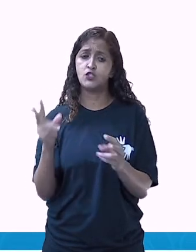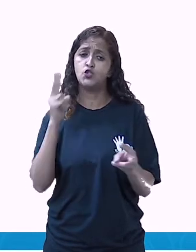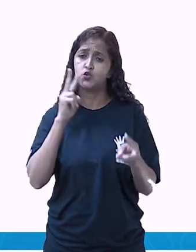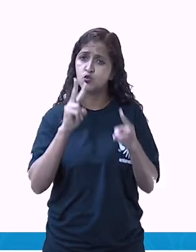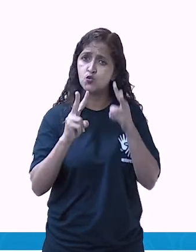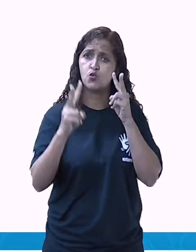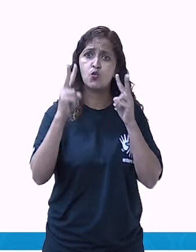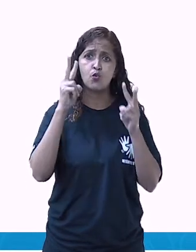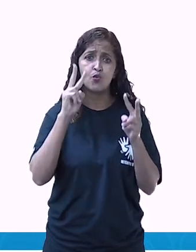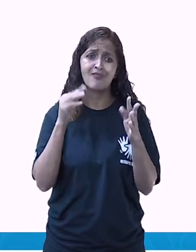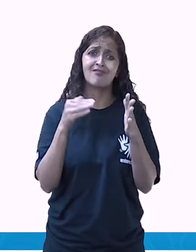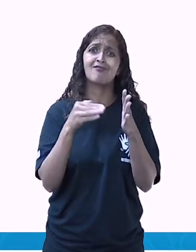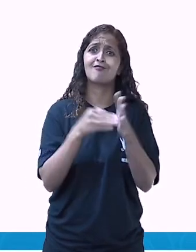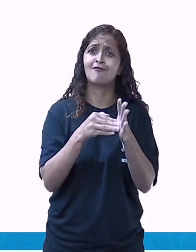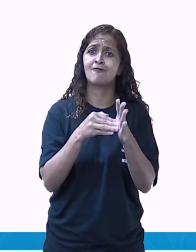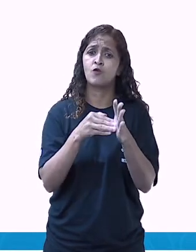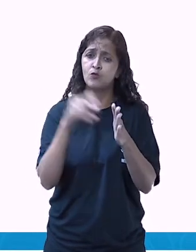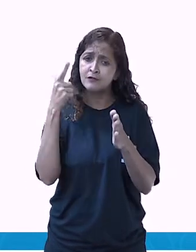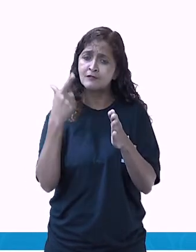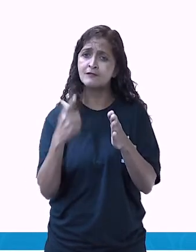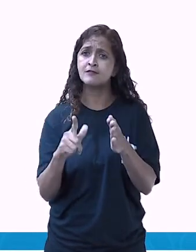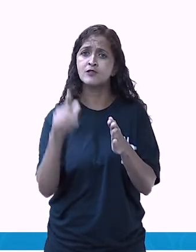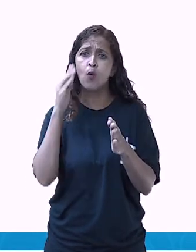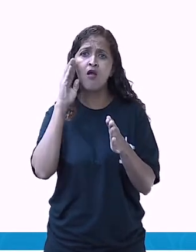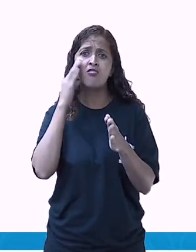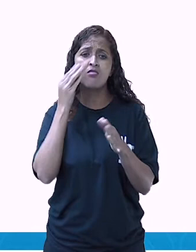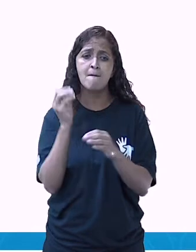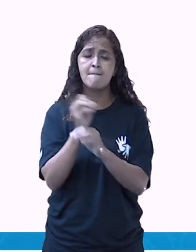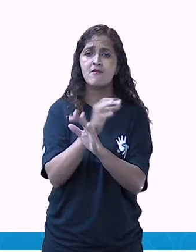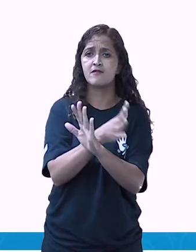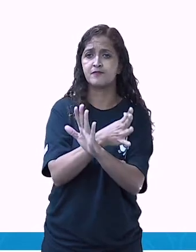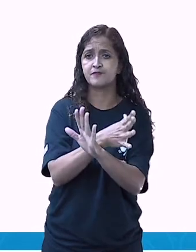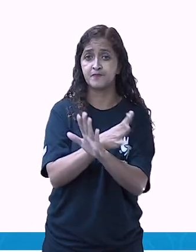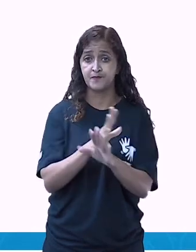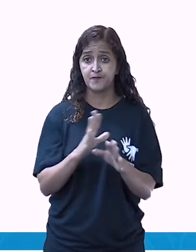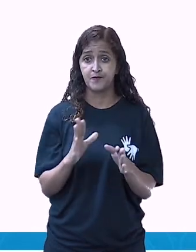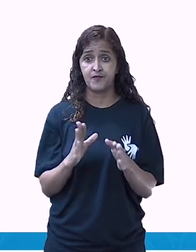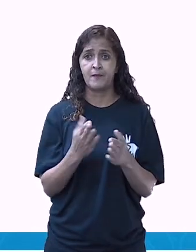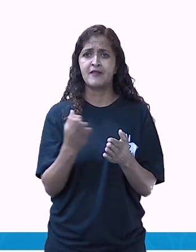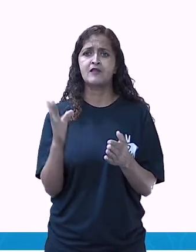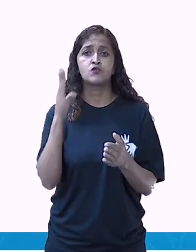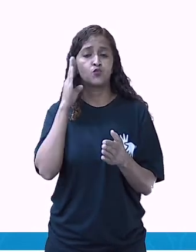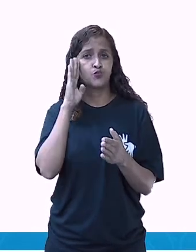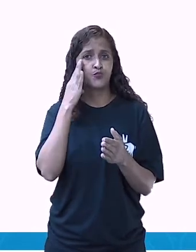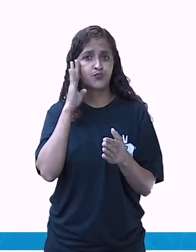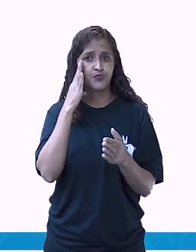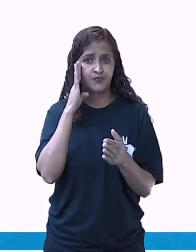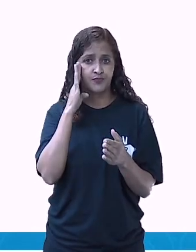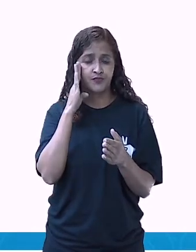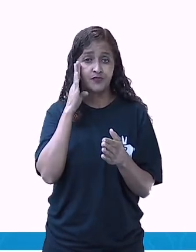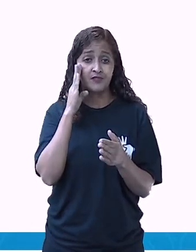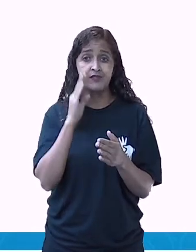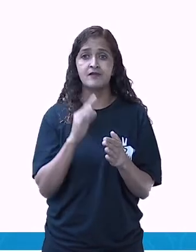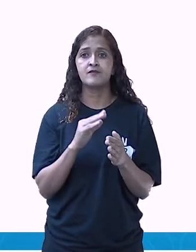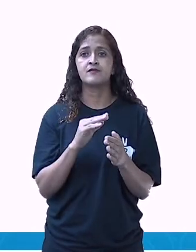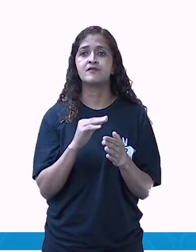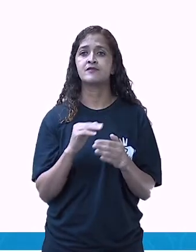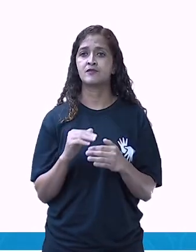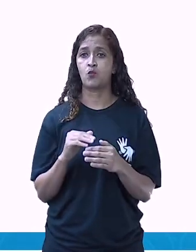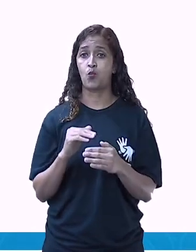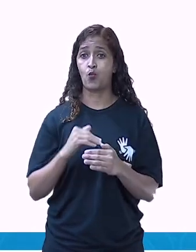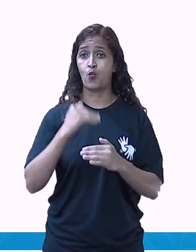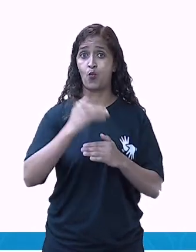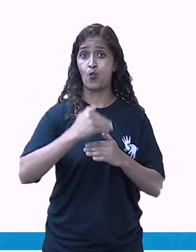analisar ali até encerrar, ok? Então, só para que a gente compreenda aqui, ó, o crescente é